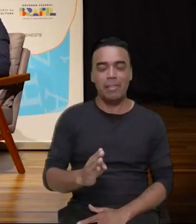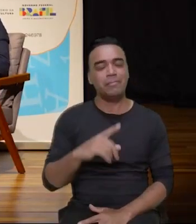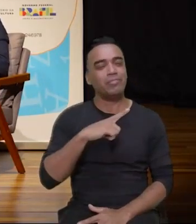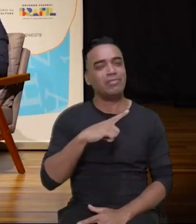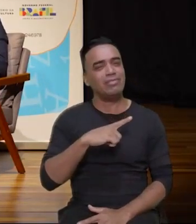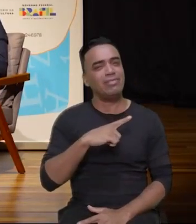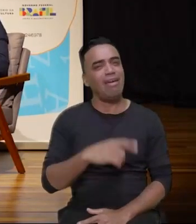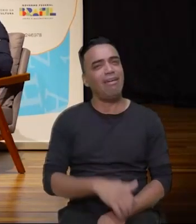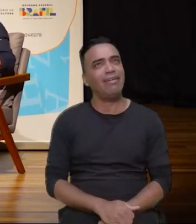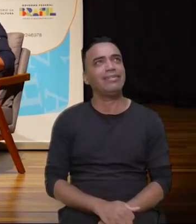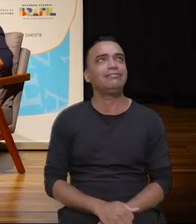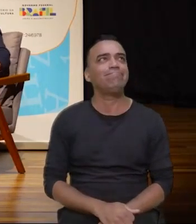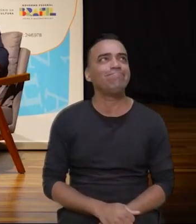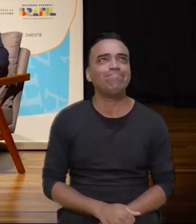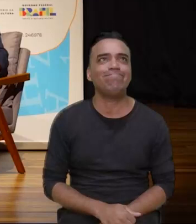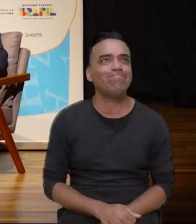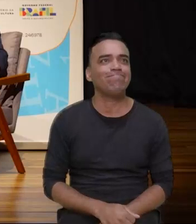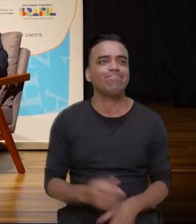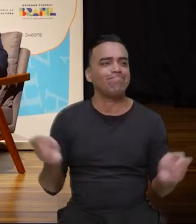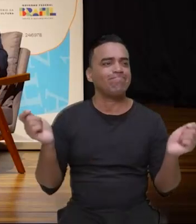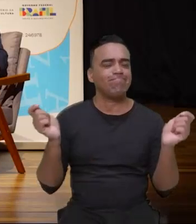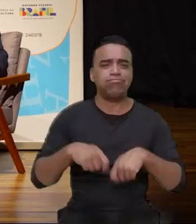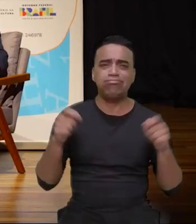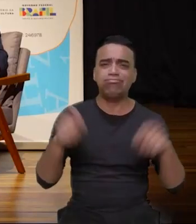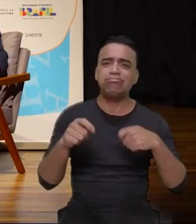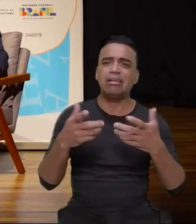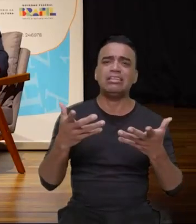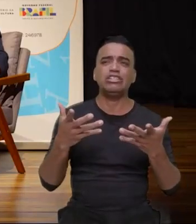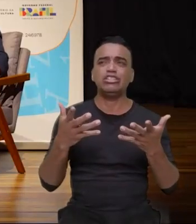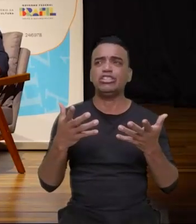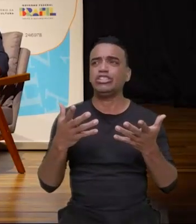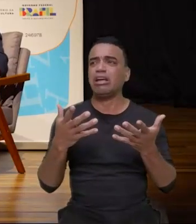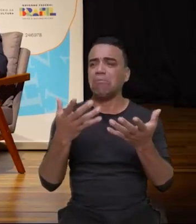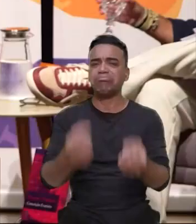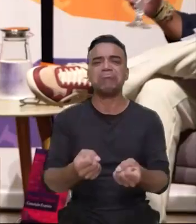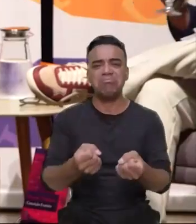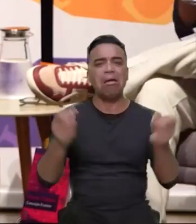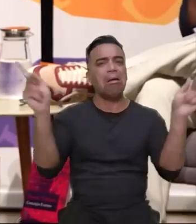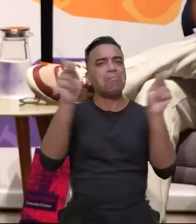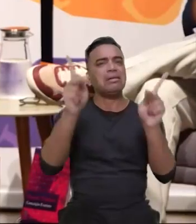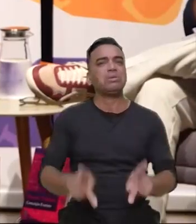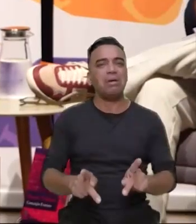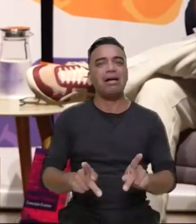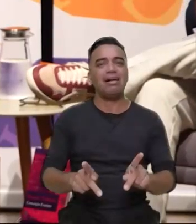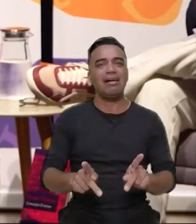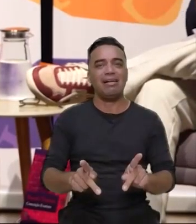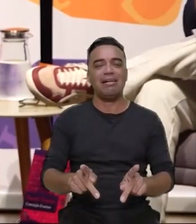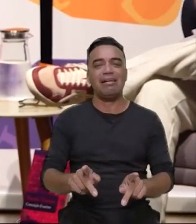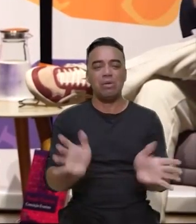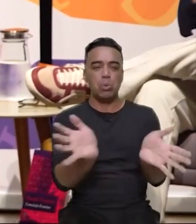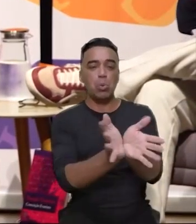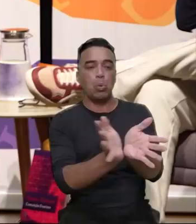tem uma capacidade, muitas vezes, de apaziguar aquele que está